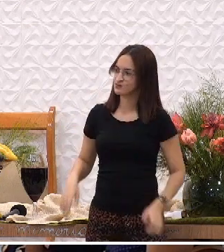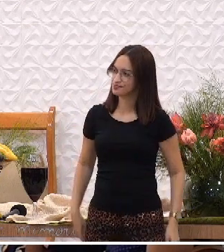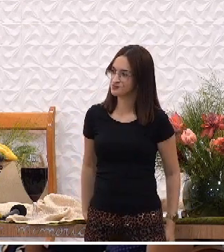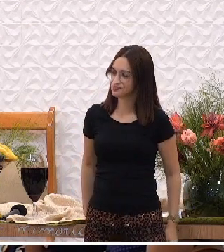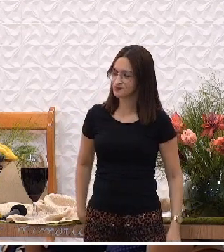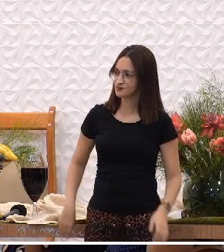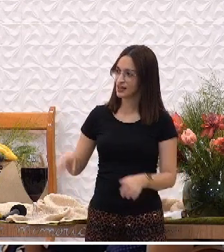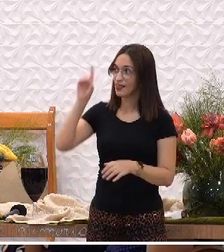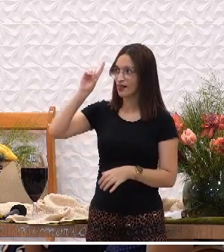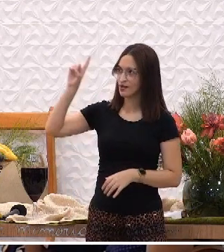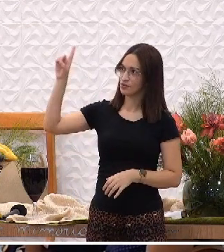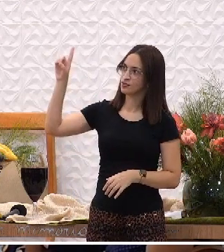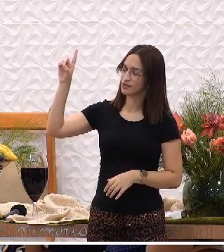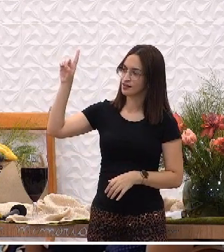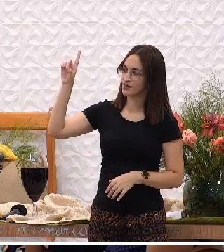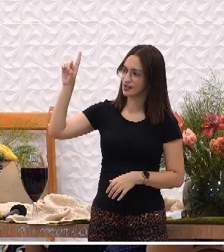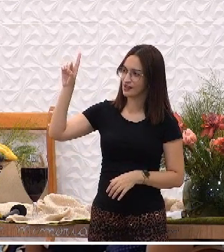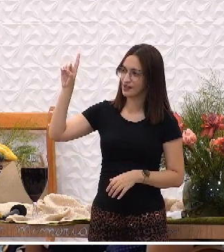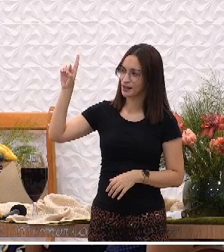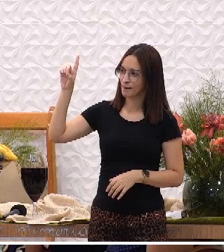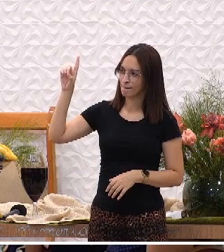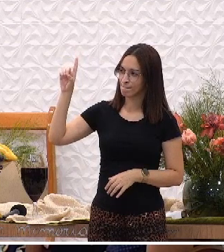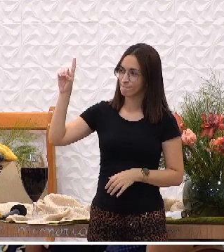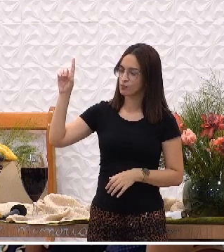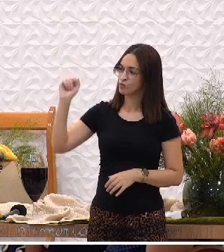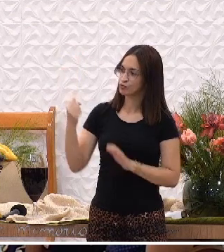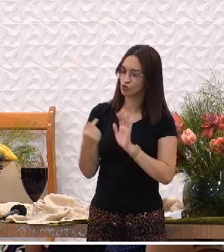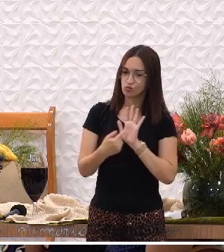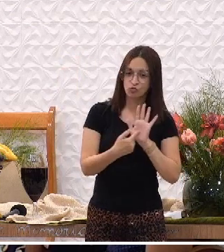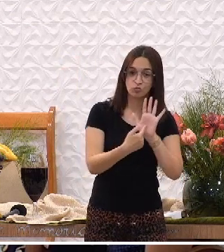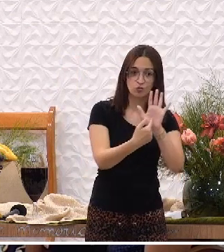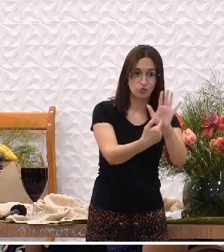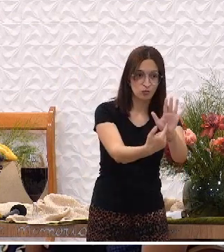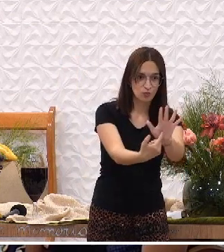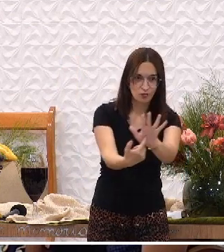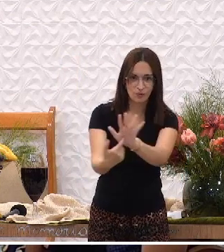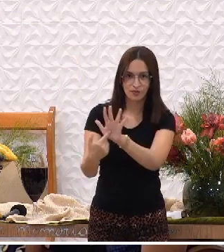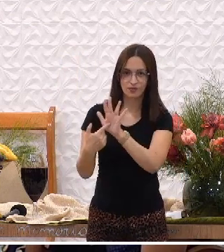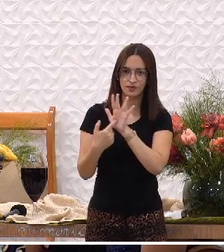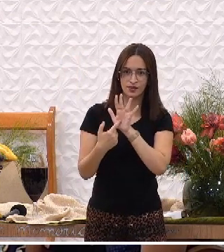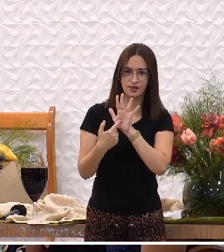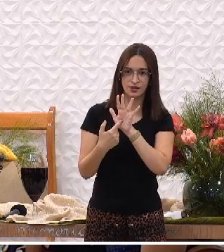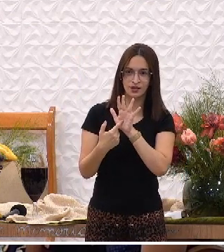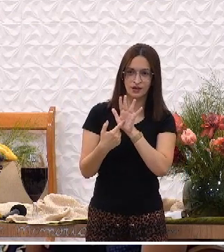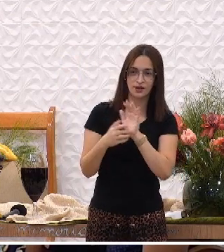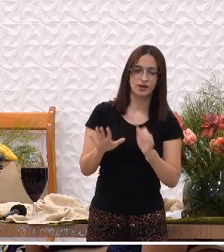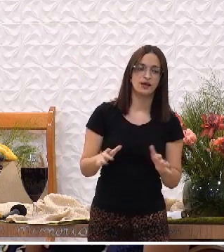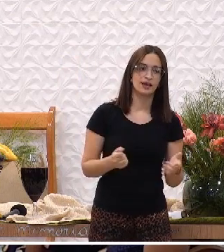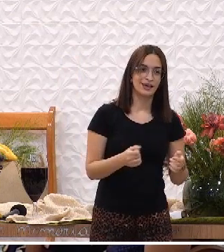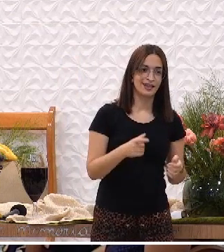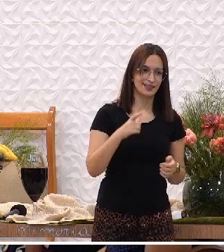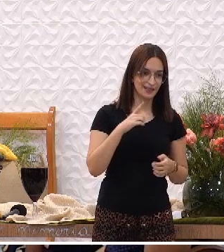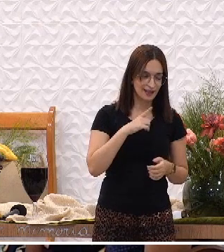revelou a nós e nos chamou de uma maneira eficaz para que a gente fosse a Ele de maneira irresistível no tempo certo, no tempo que